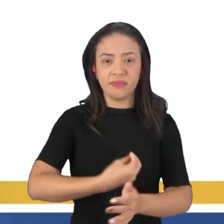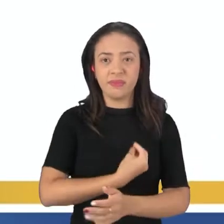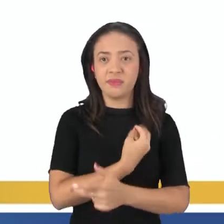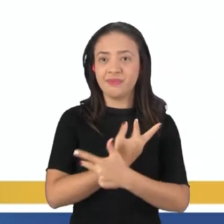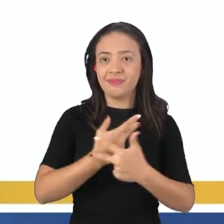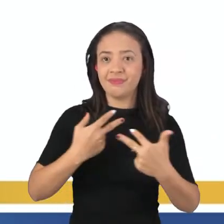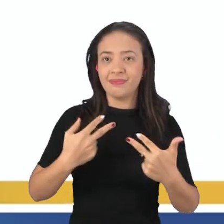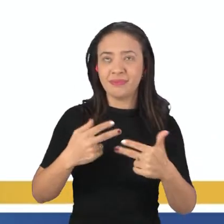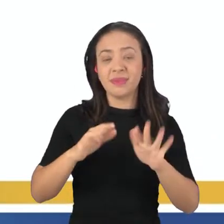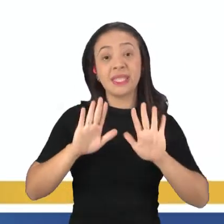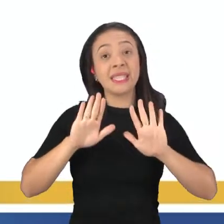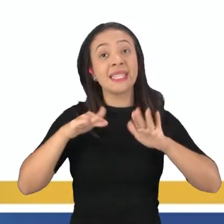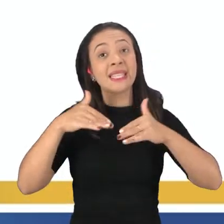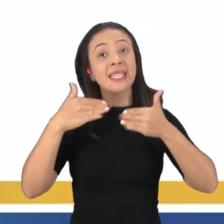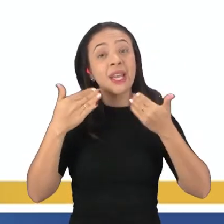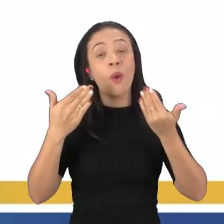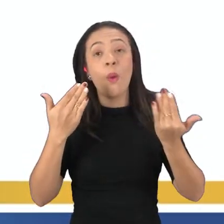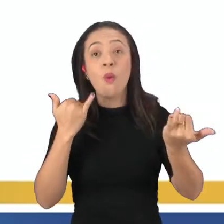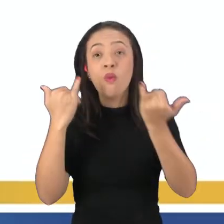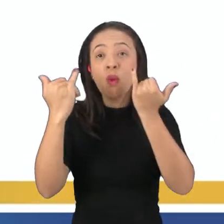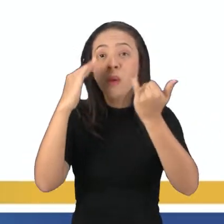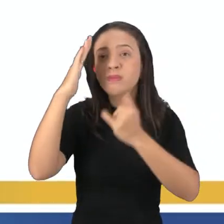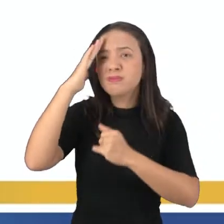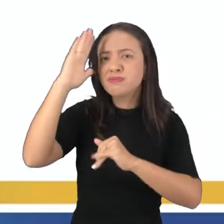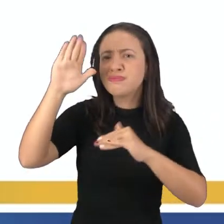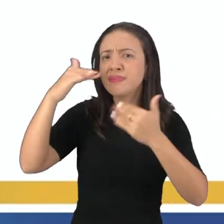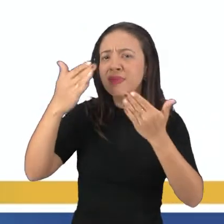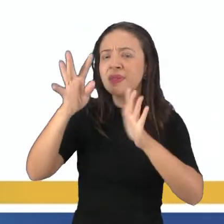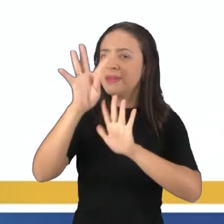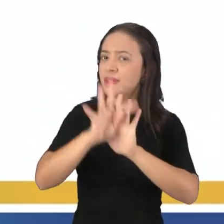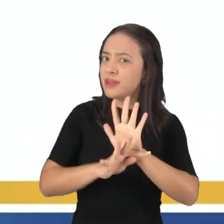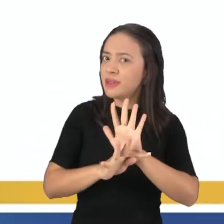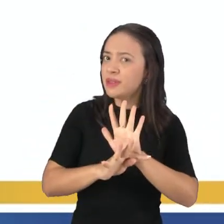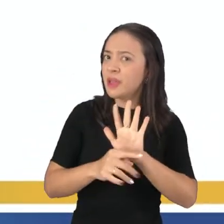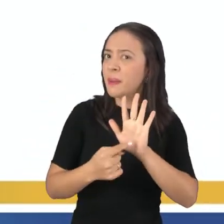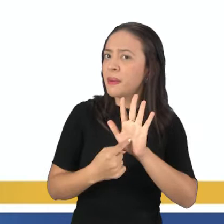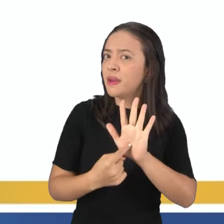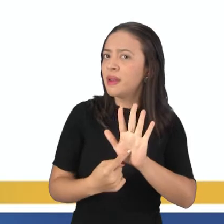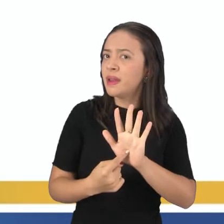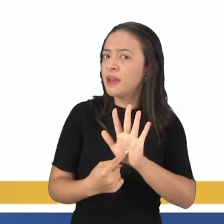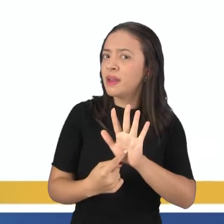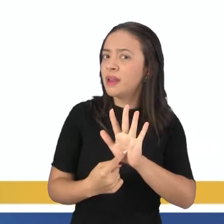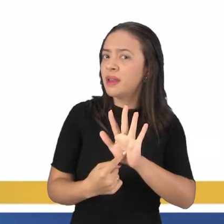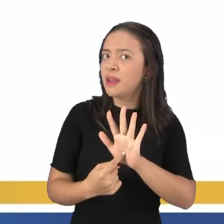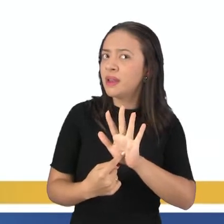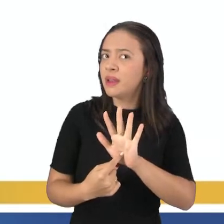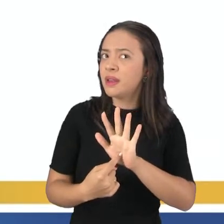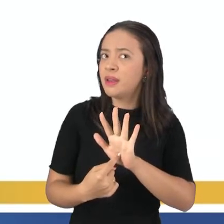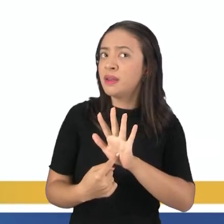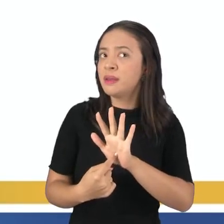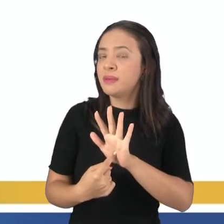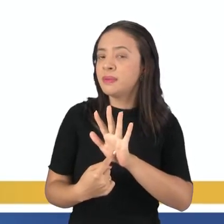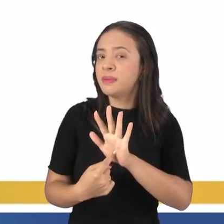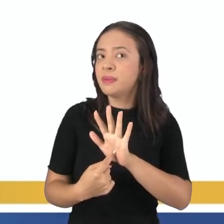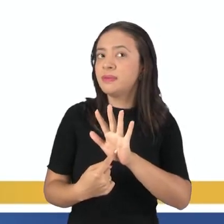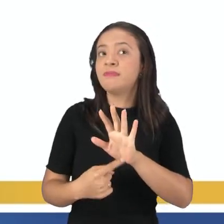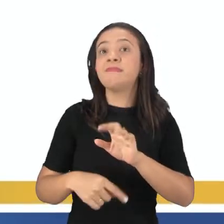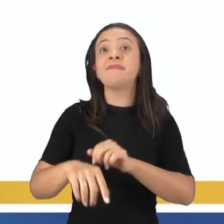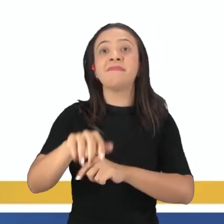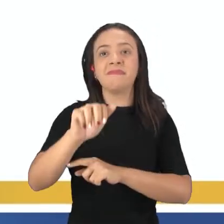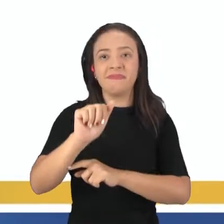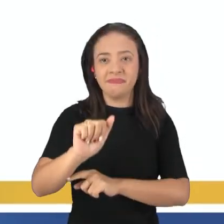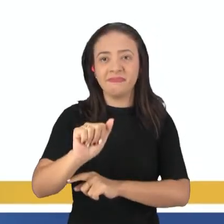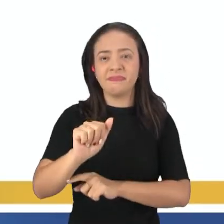dos seres vivos. Então, qual é a ideia central do texto aí apresentado? Vamos ficar com a